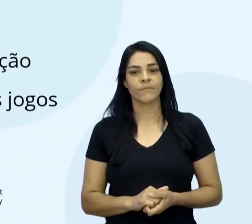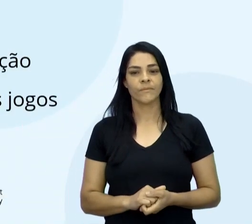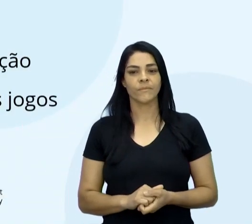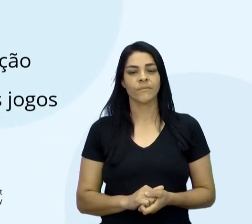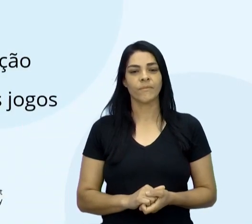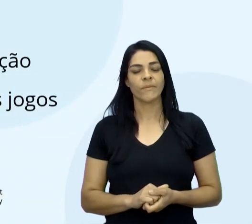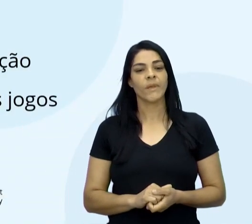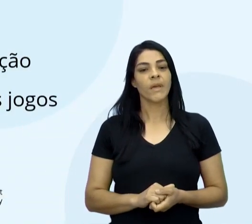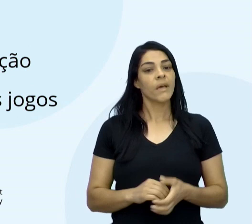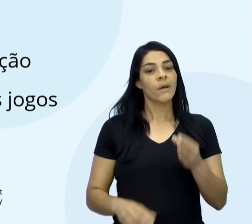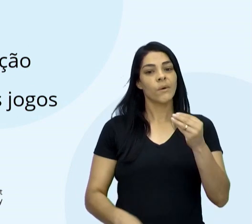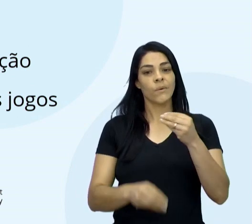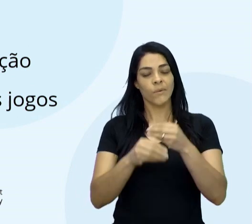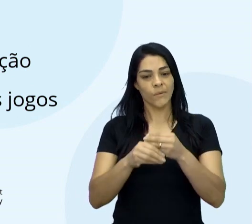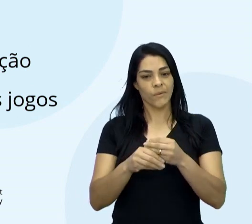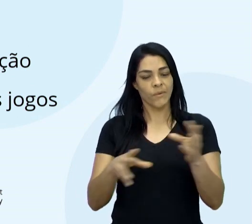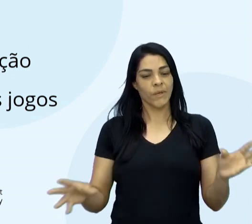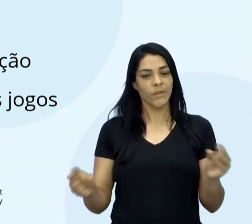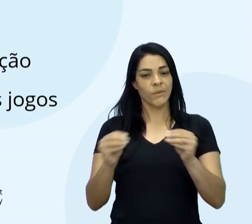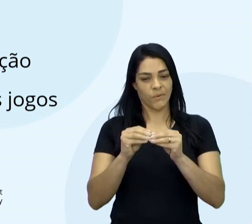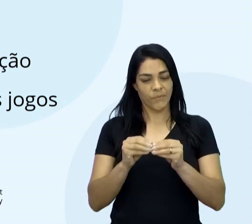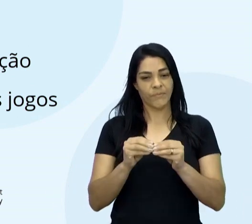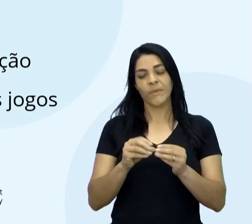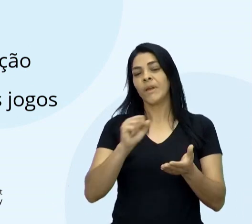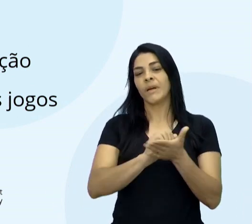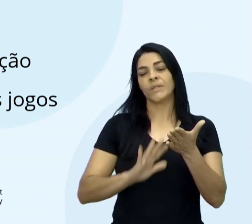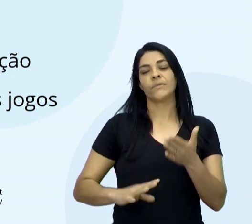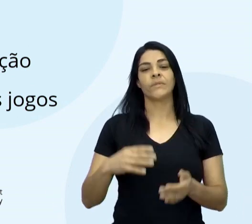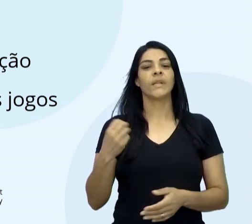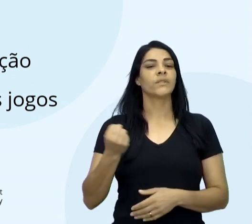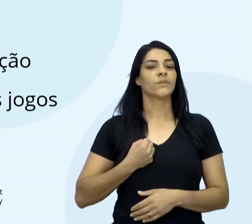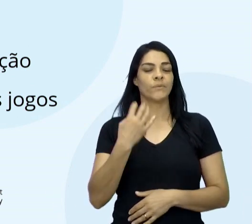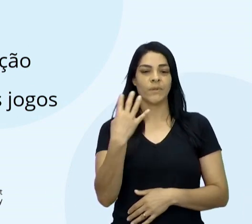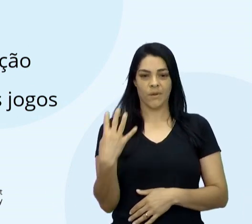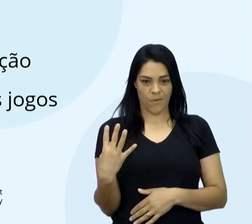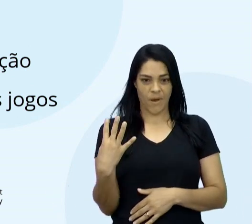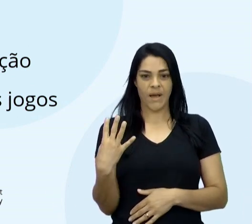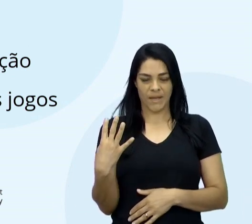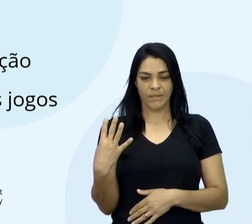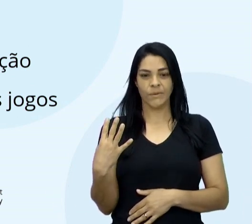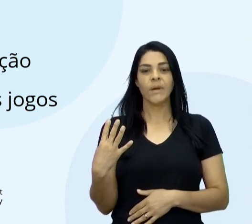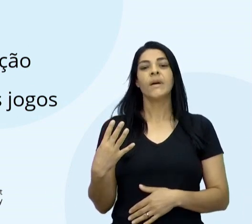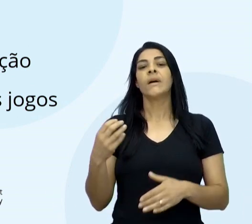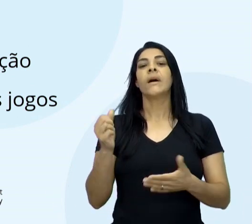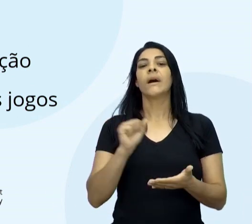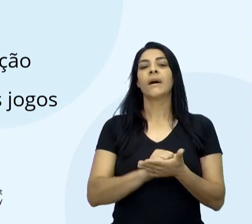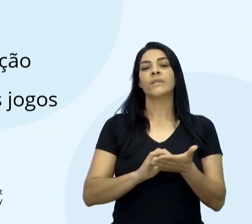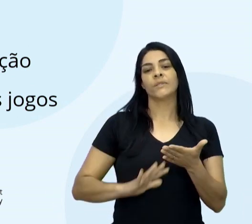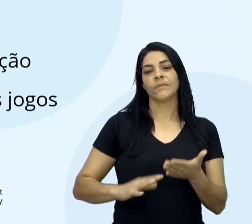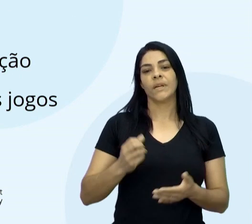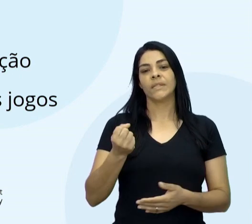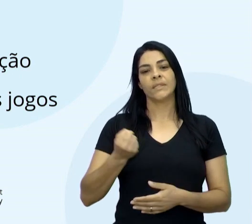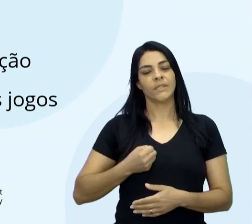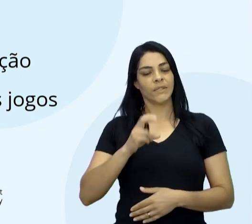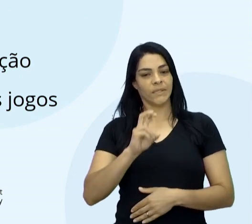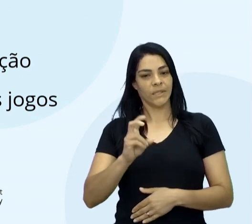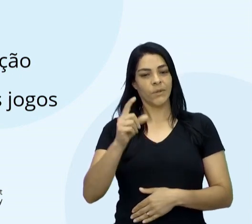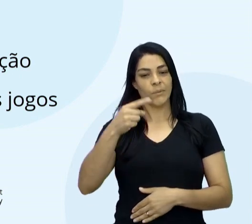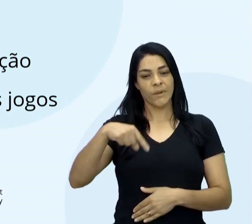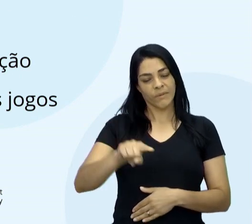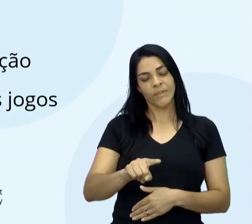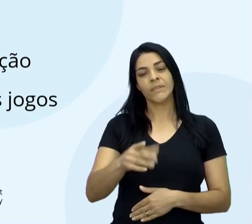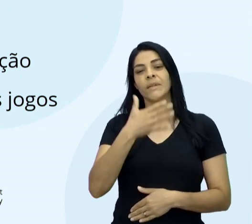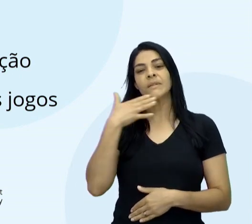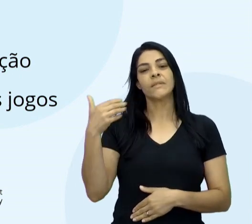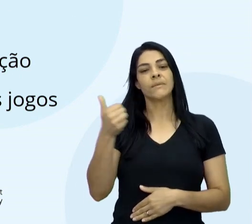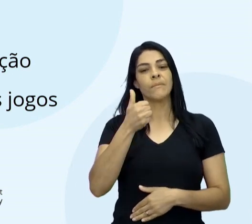estamos concluindo aí a atividade 4, a atividade 5 vai ficar para vocês para melhorar e fazer o design desse jogo aí, desse